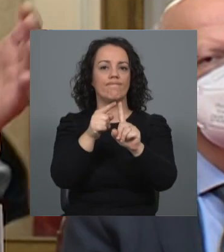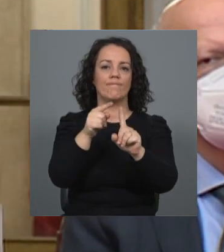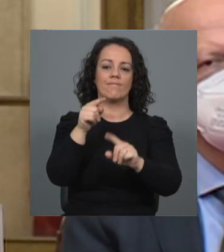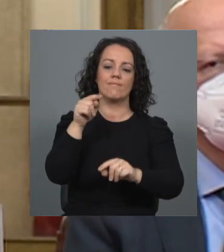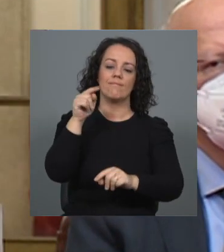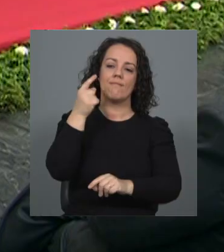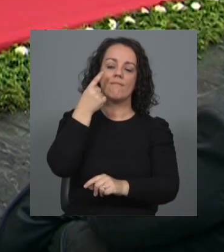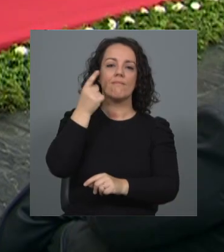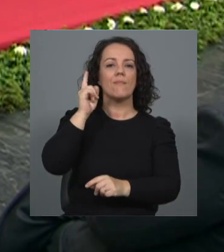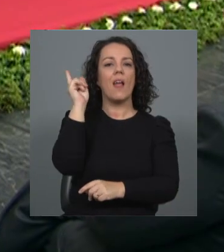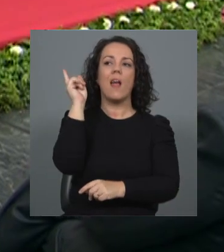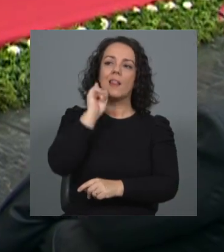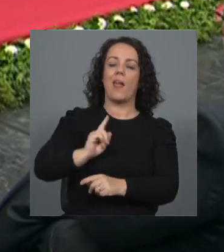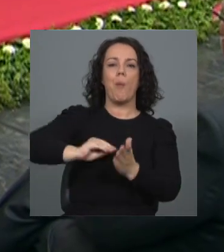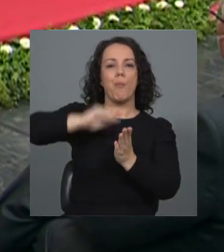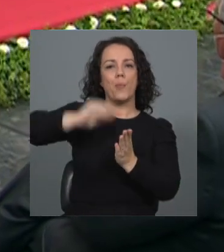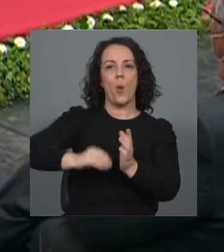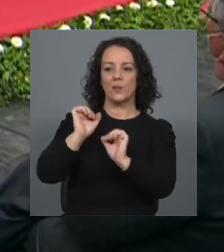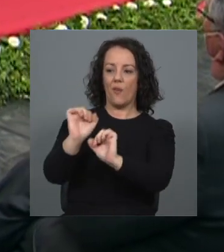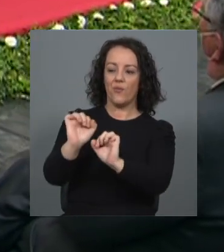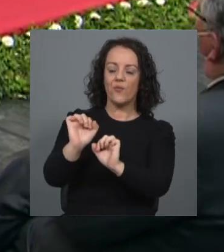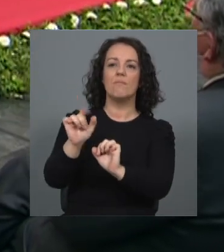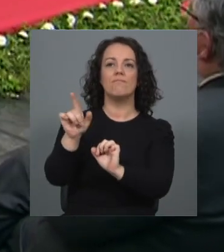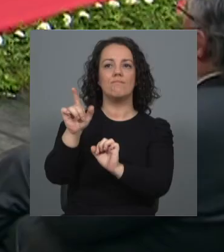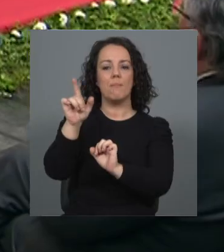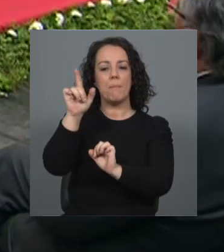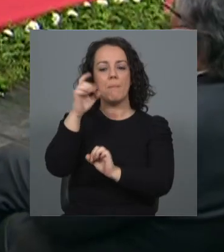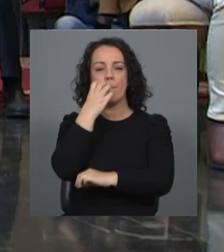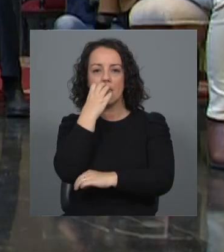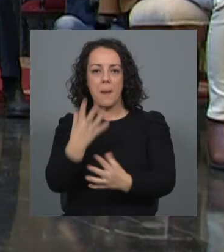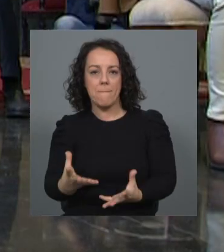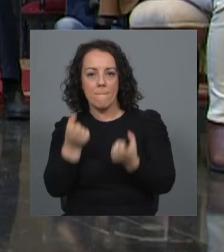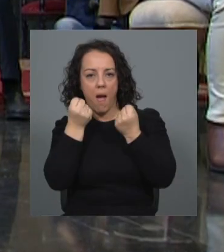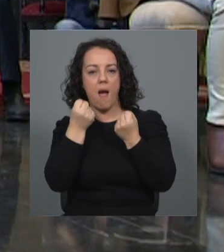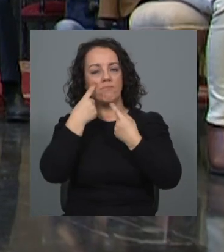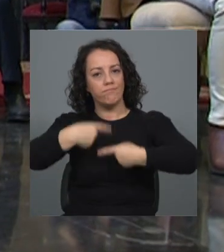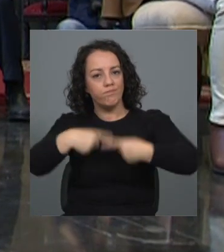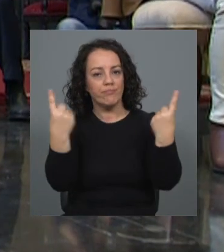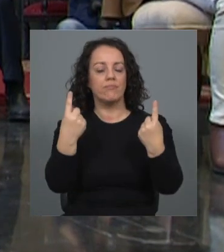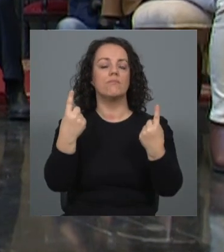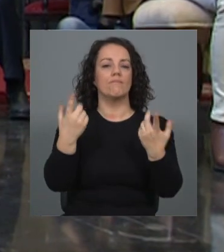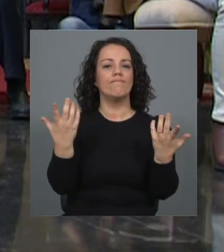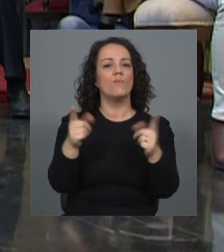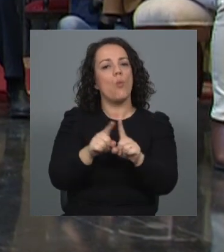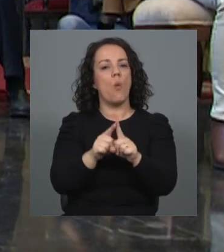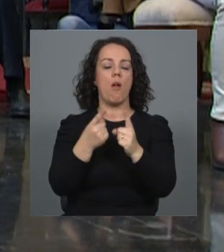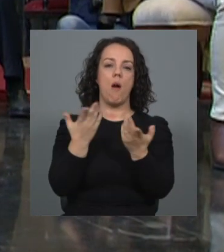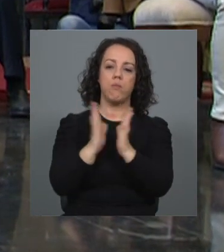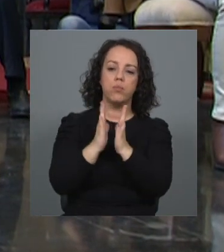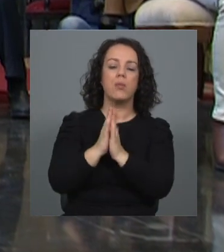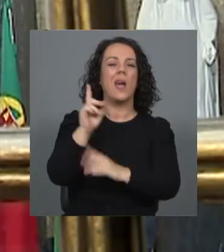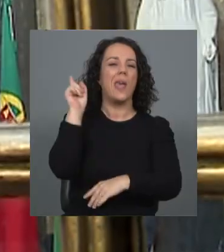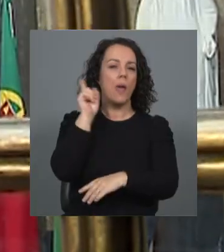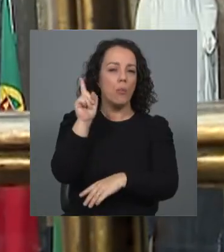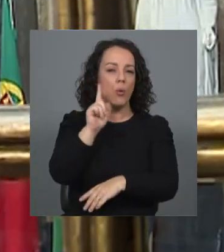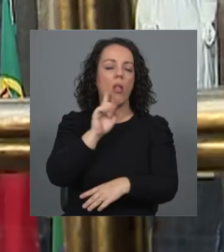sua posse, Marcelo Rebelo de Sousa voltou a salientar isto, como as religiões são importantes para a